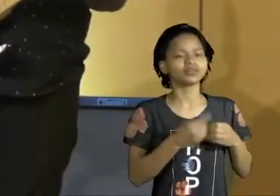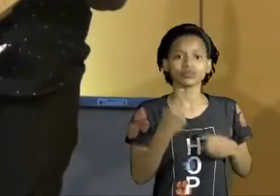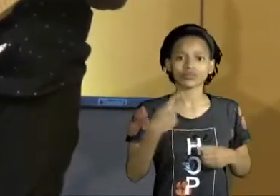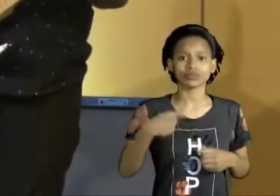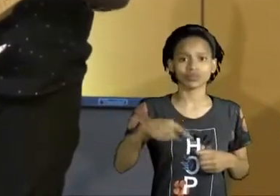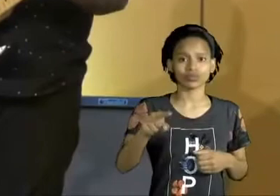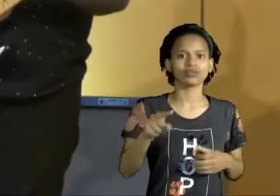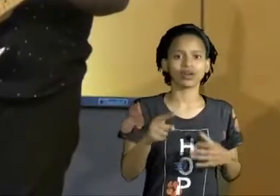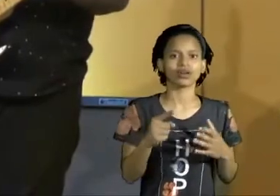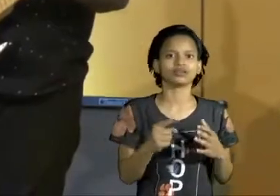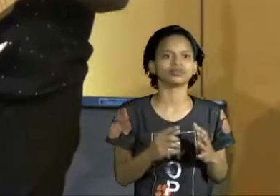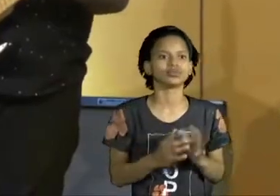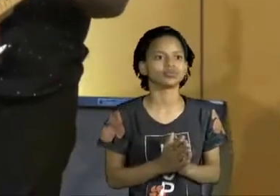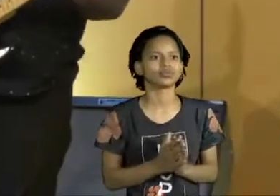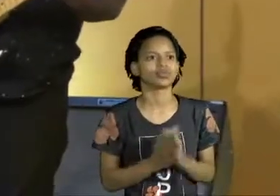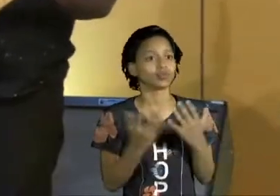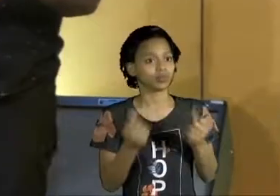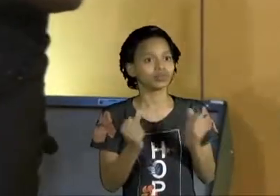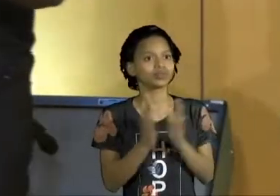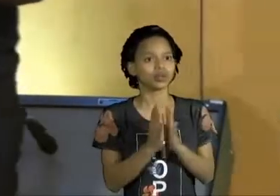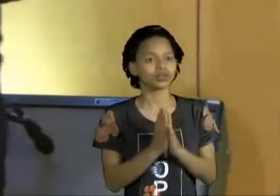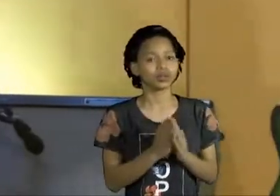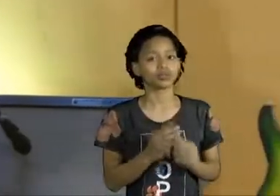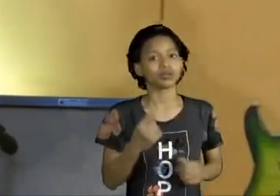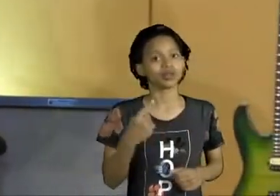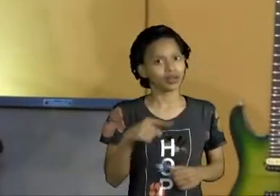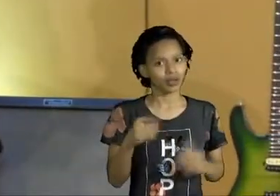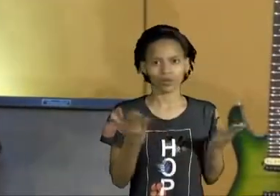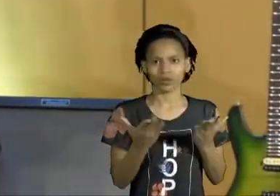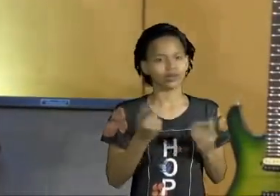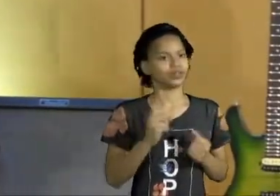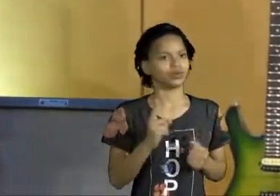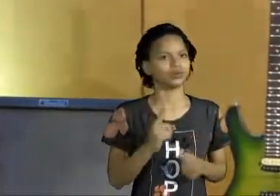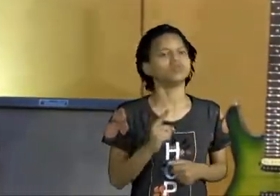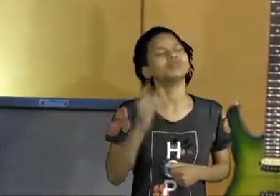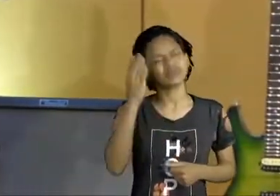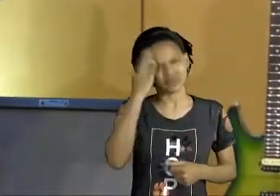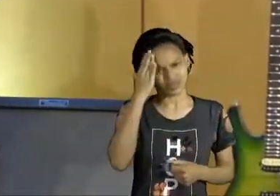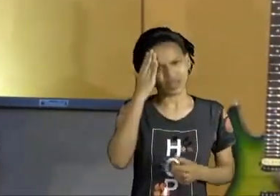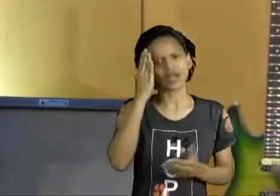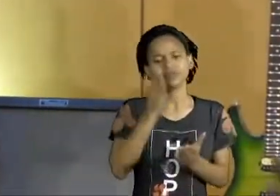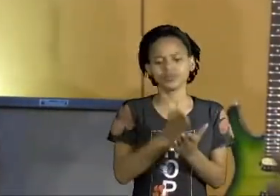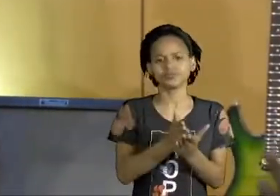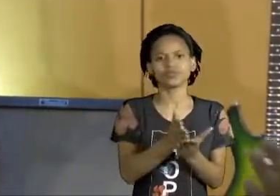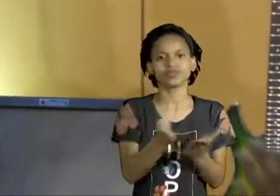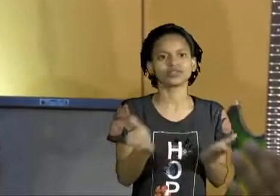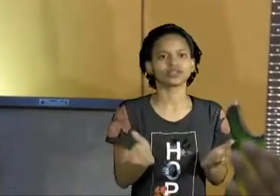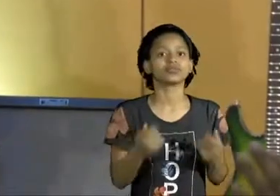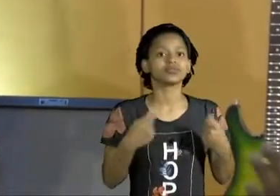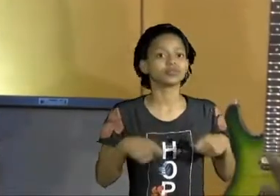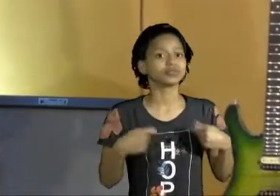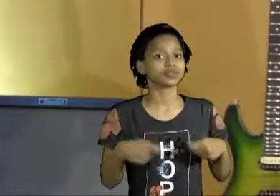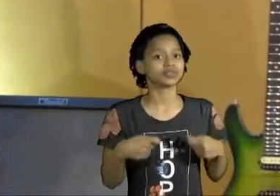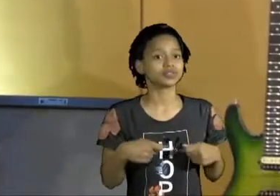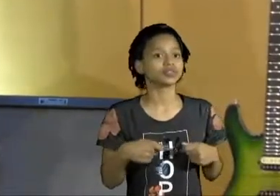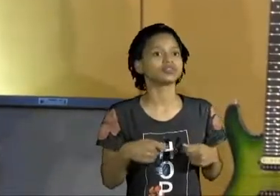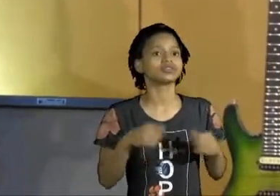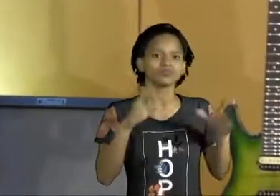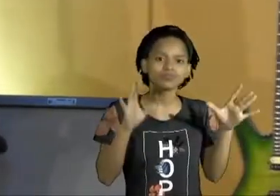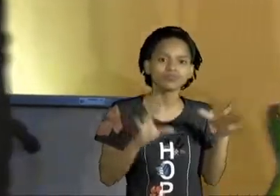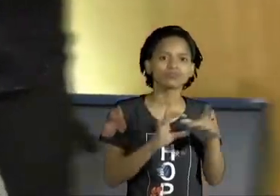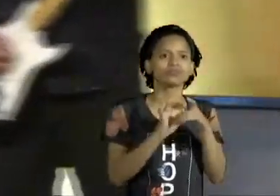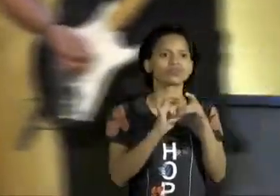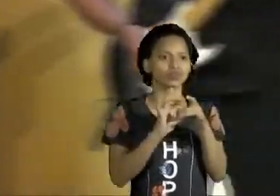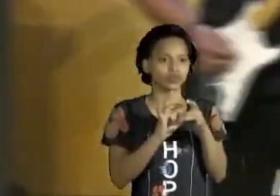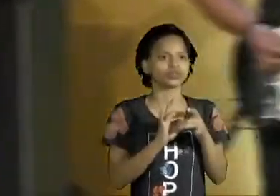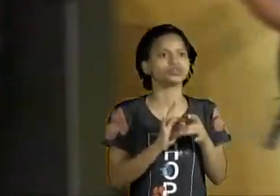tô te chamando. Eu quero aqui agora. Só quem sabe que tá afastado, que precisa fazer uma aliança com Deus hoje.